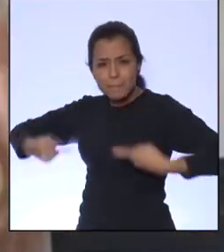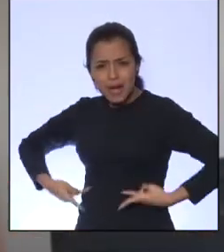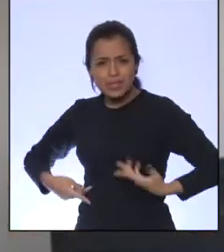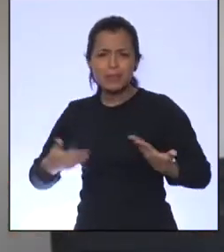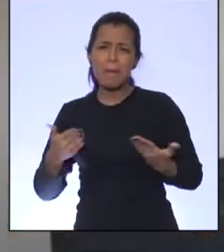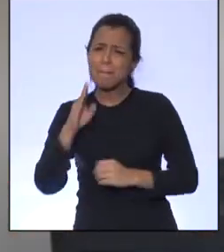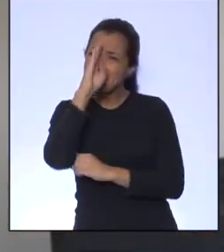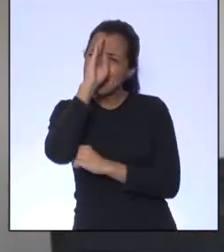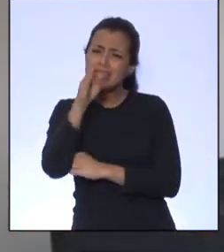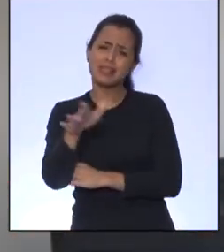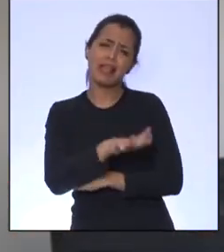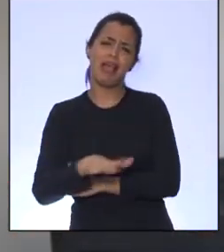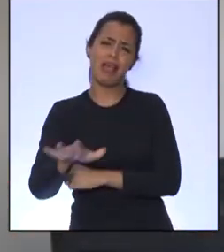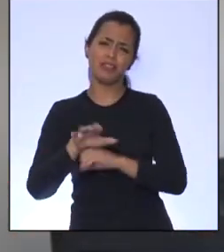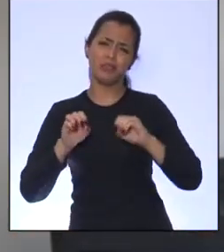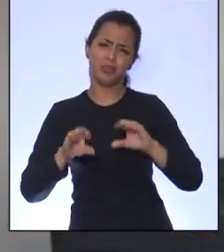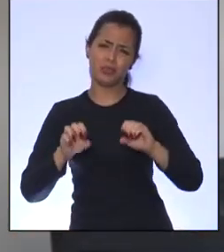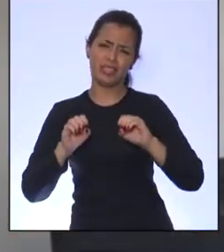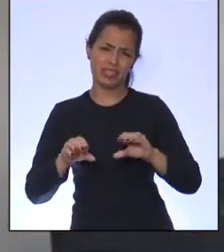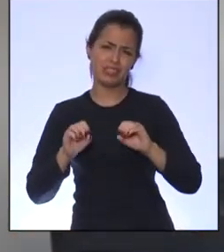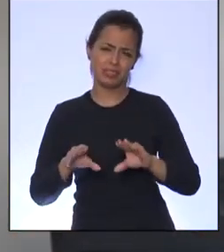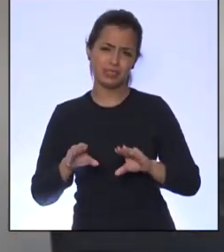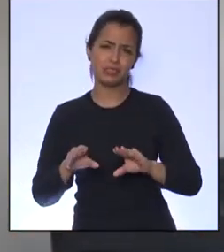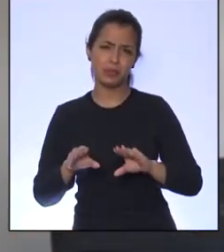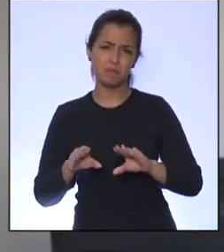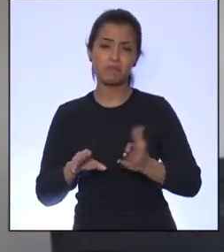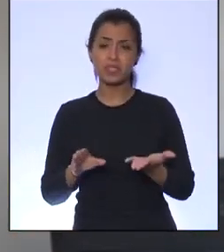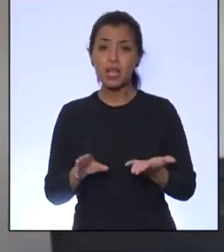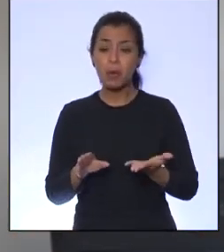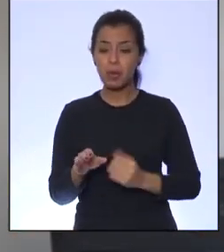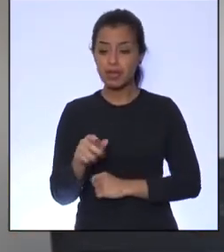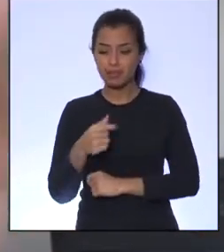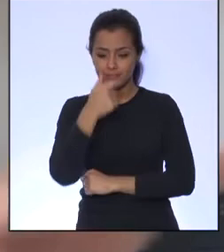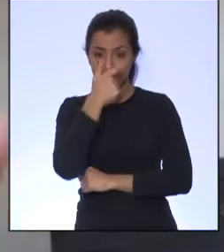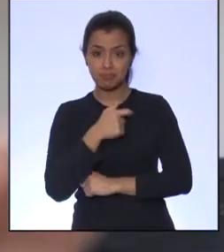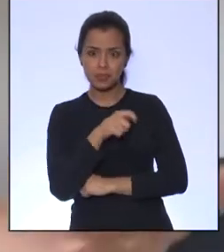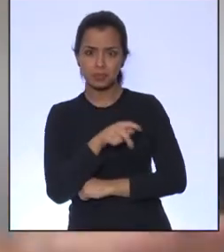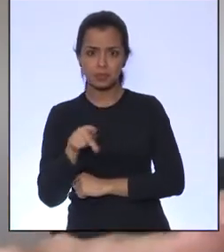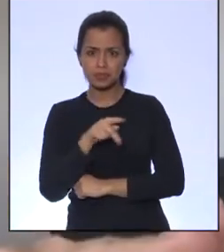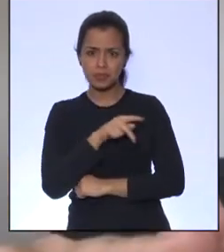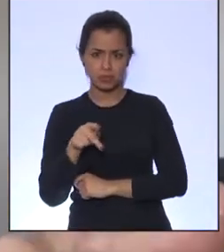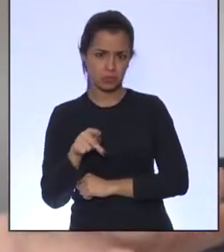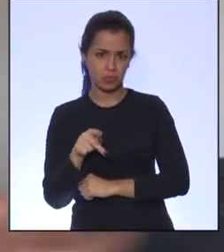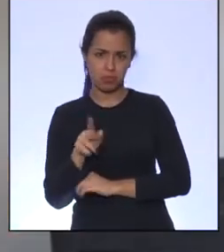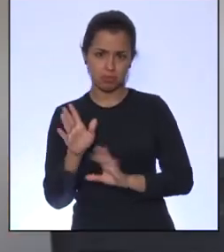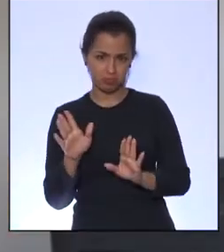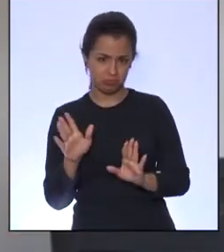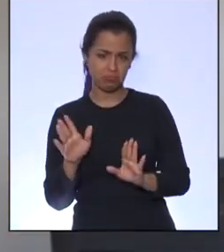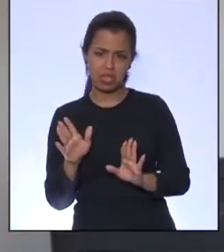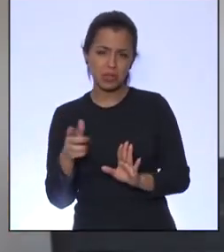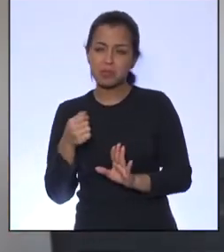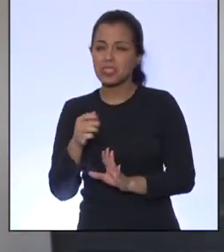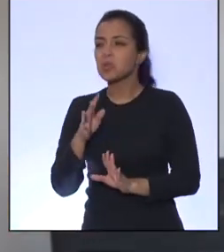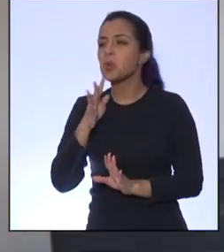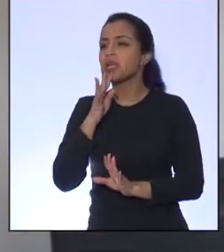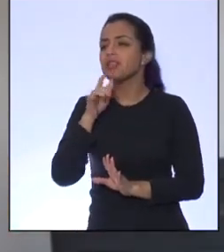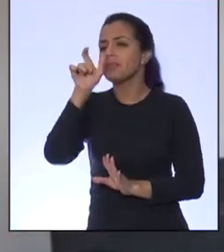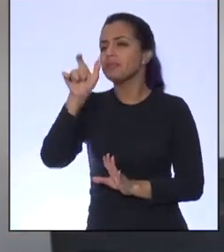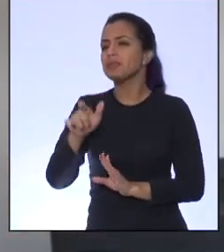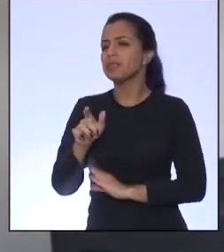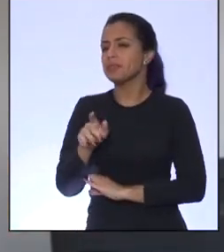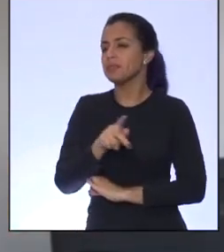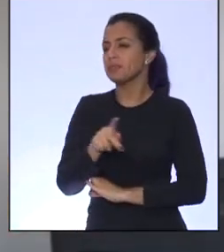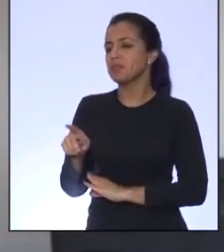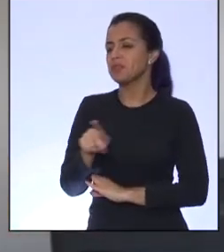porque escolhe ser professor. Eu não preciso conhecer nenhum professor para saber que é alguém que não